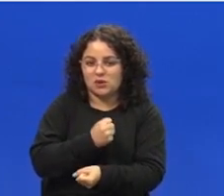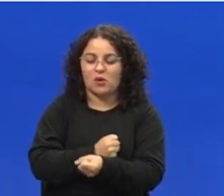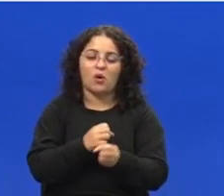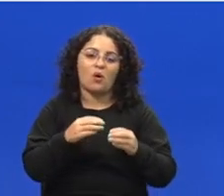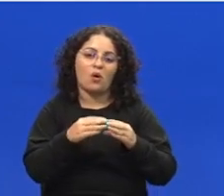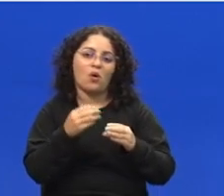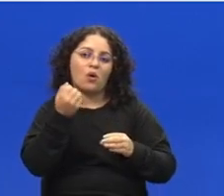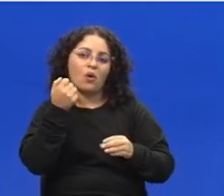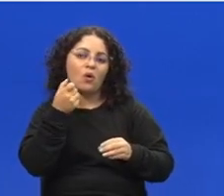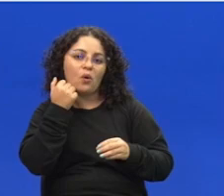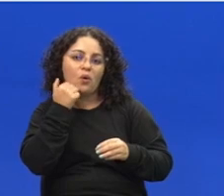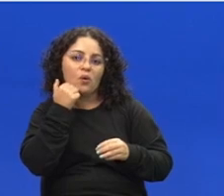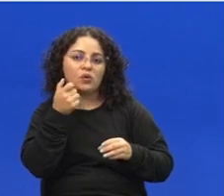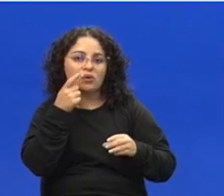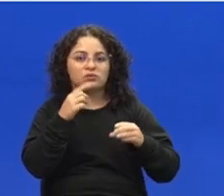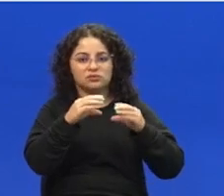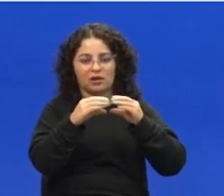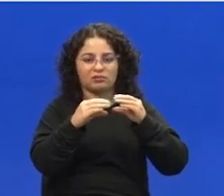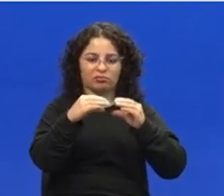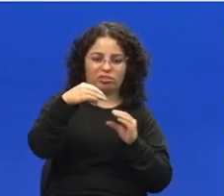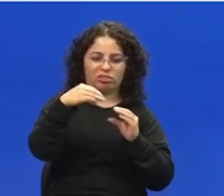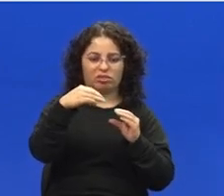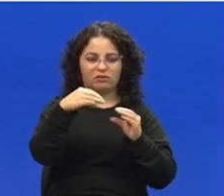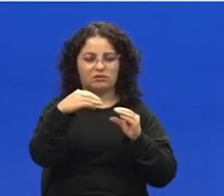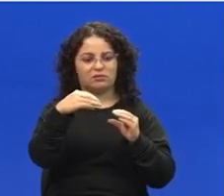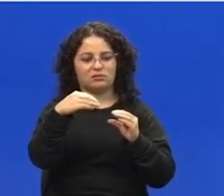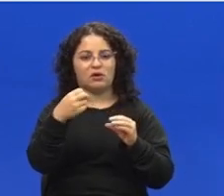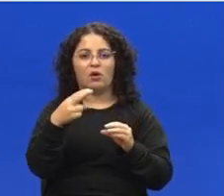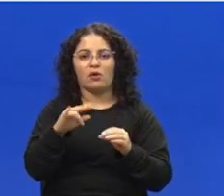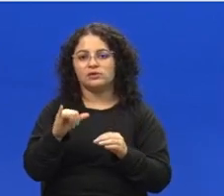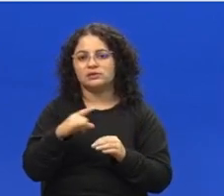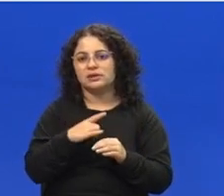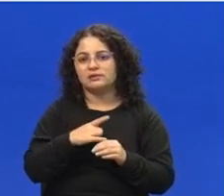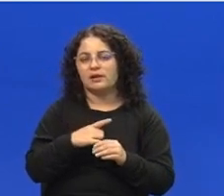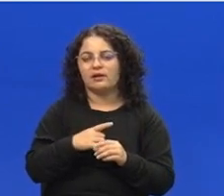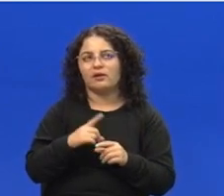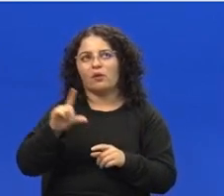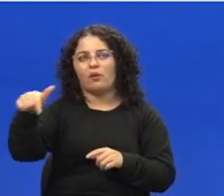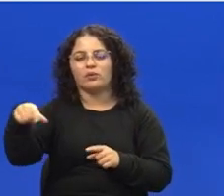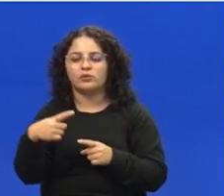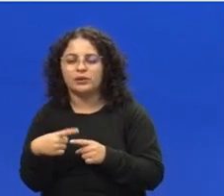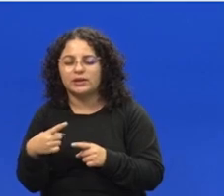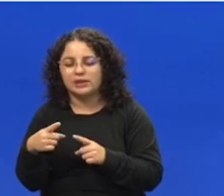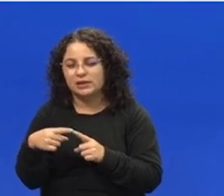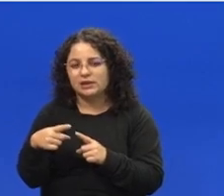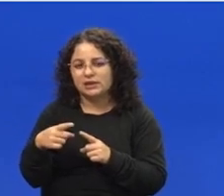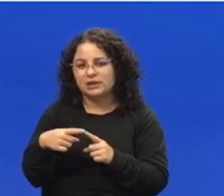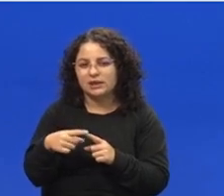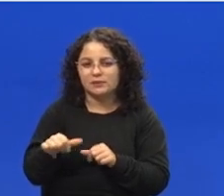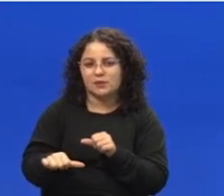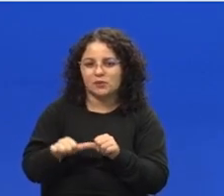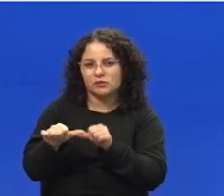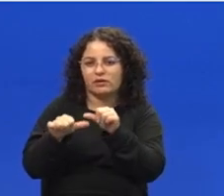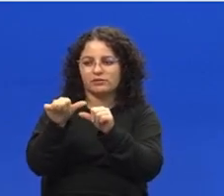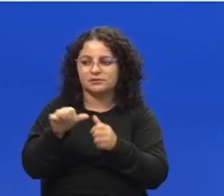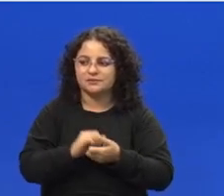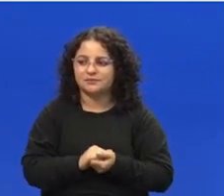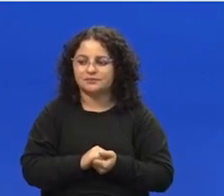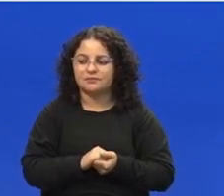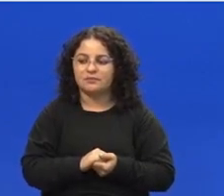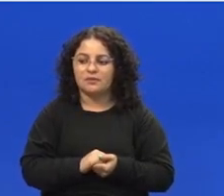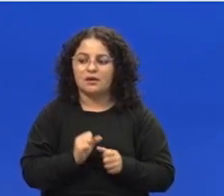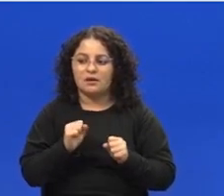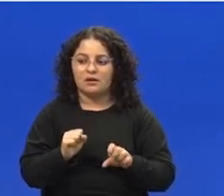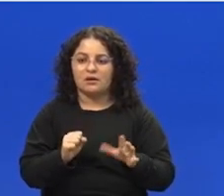consolida, tipo desalinhado, ou que realmente ele tem algum outro tipo de alteração. E isso